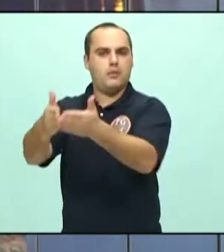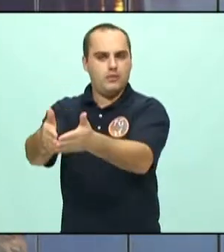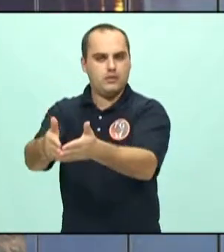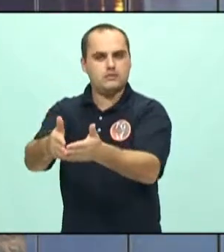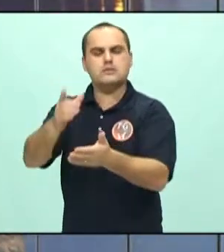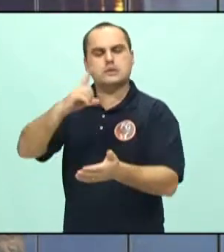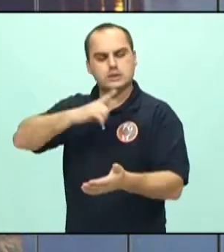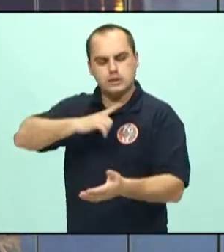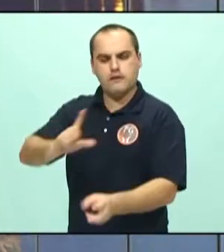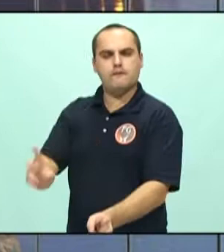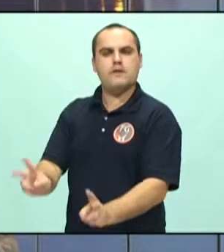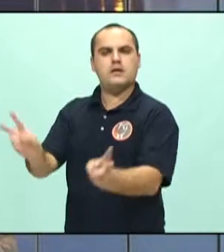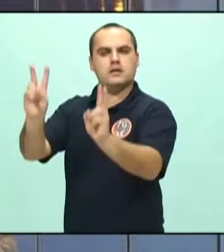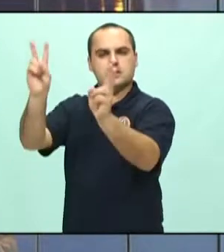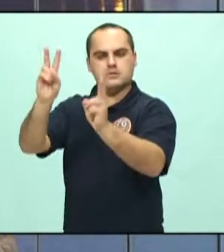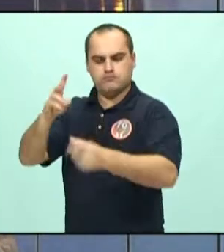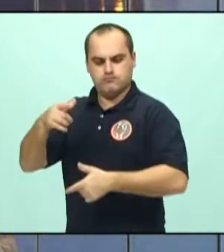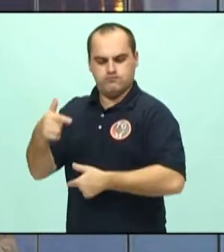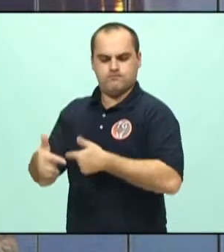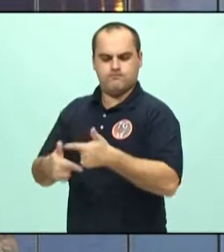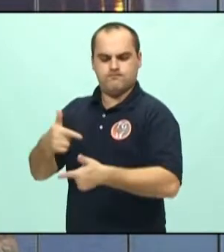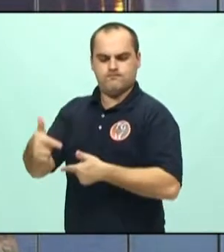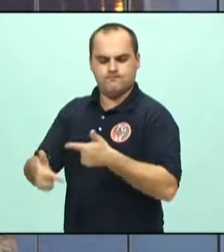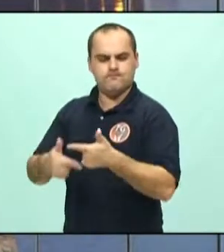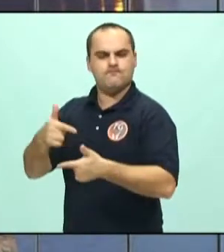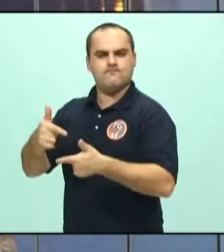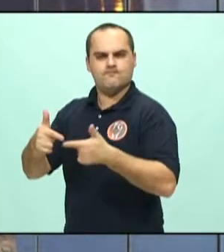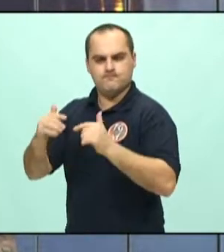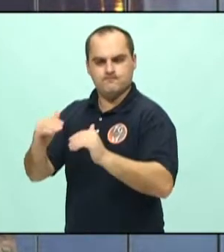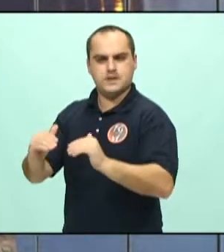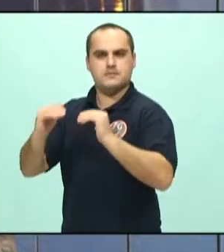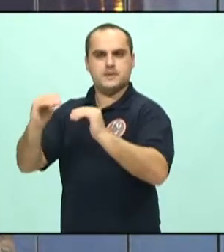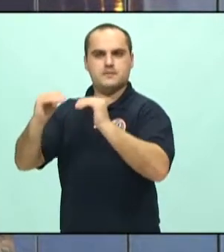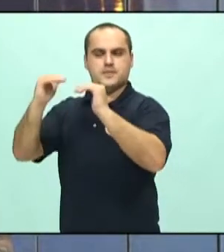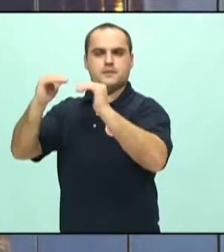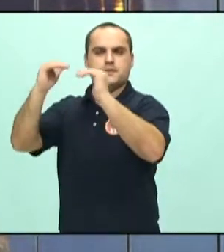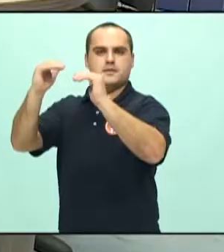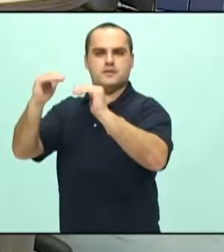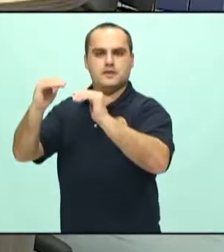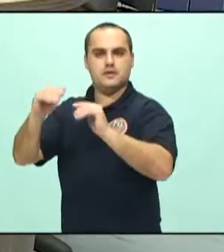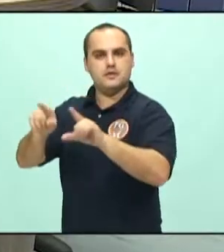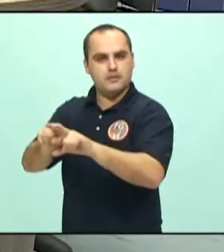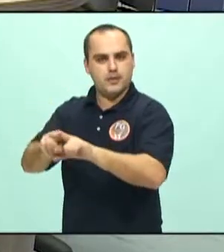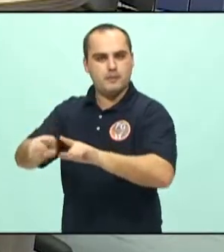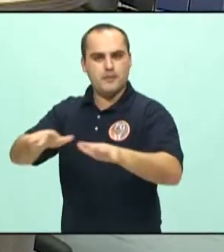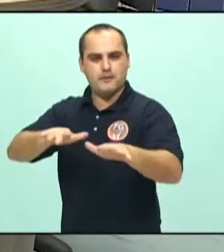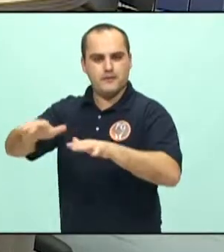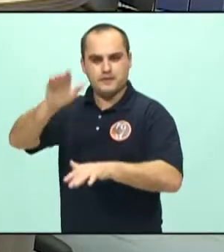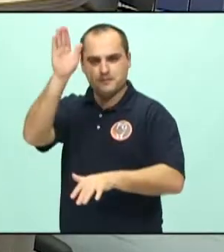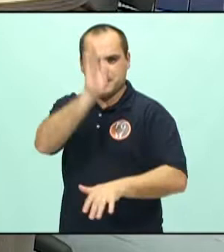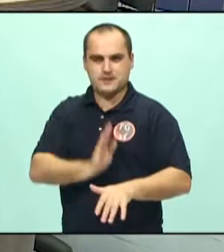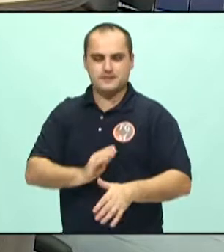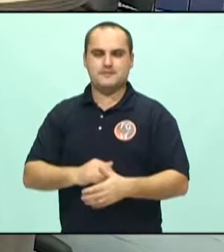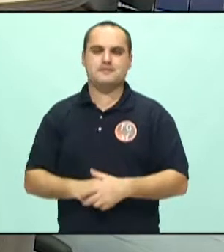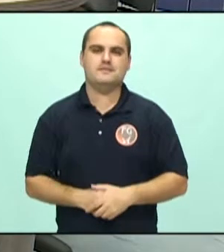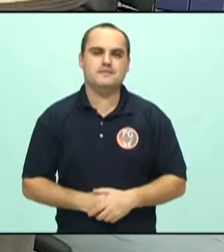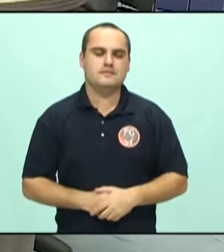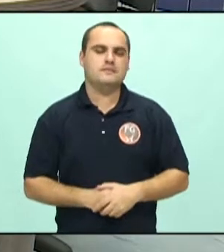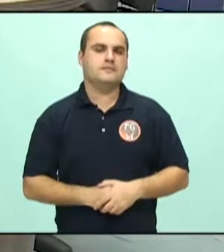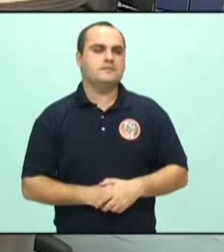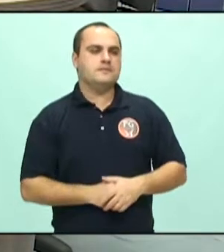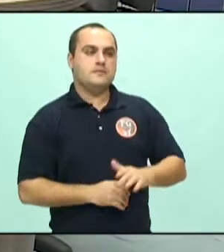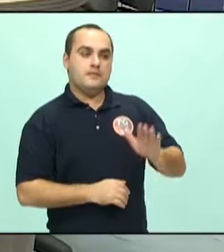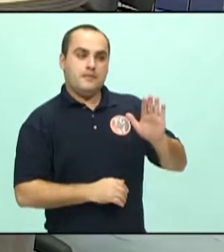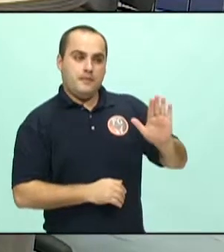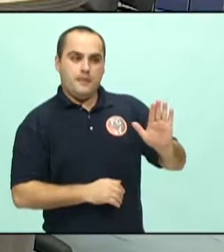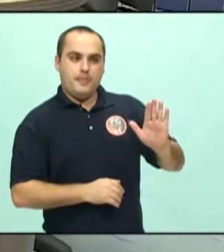temos grande empenho no dia a dia da atividade portuária e do movimento do Brasil. A atividade portuária, ela